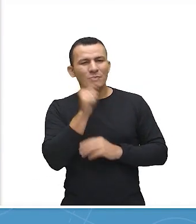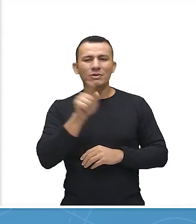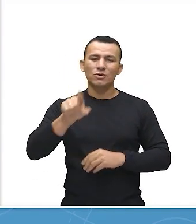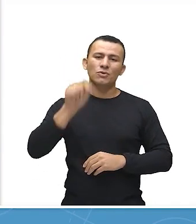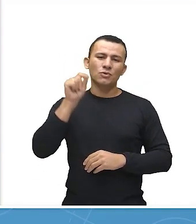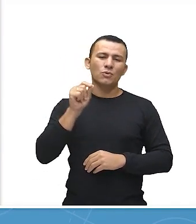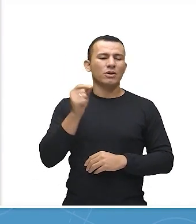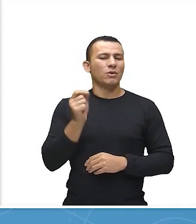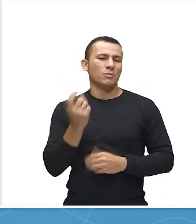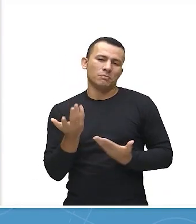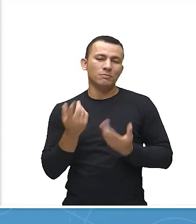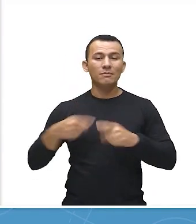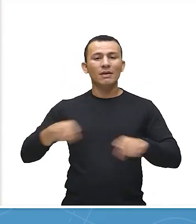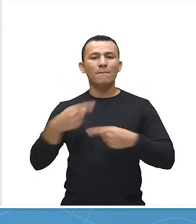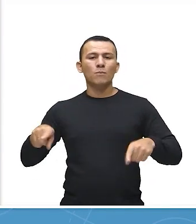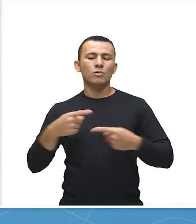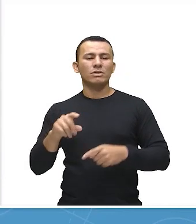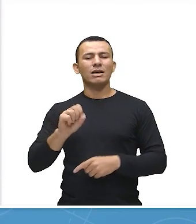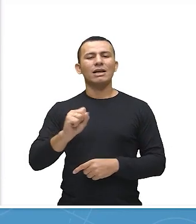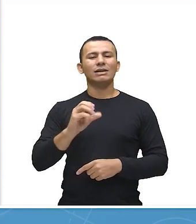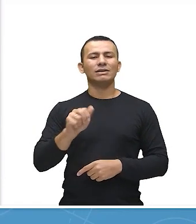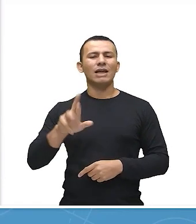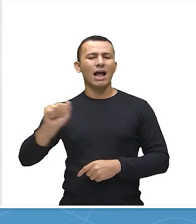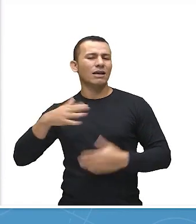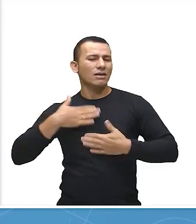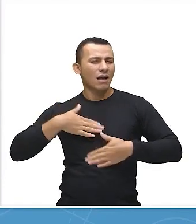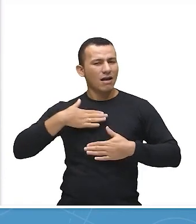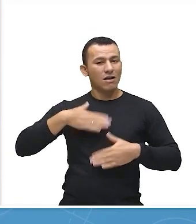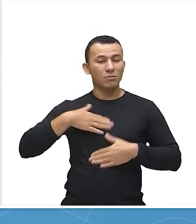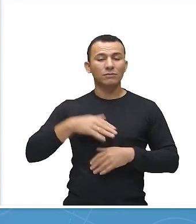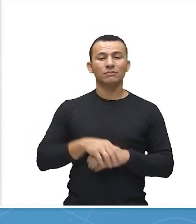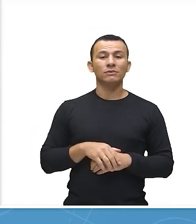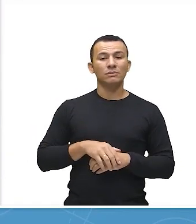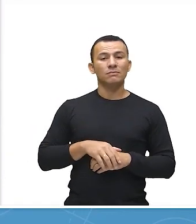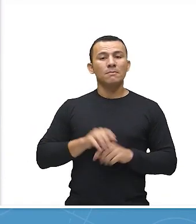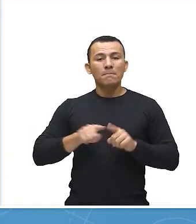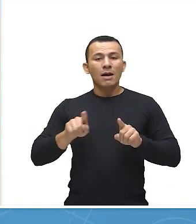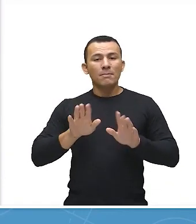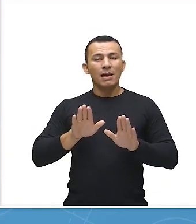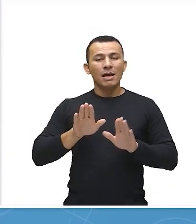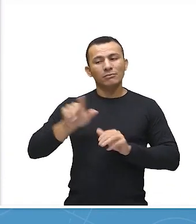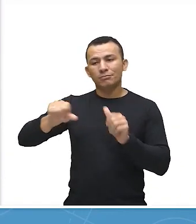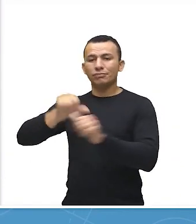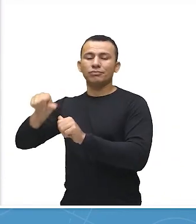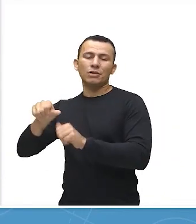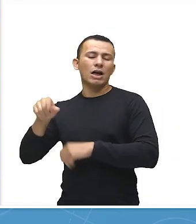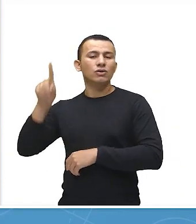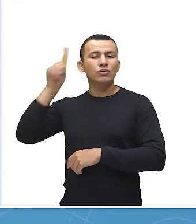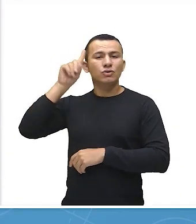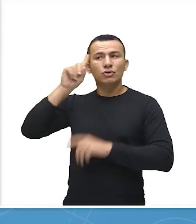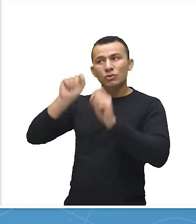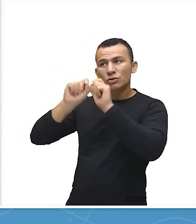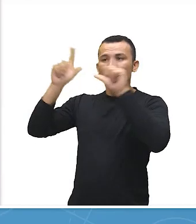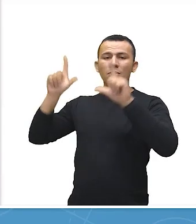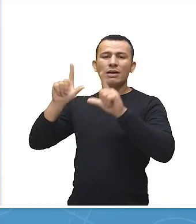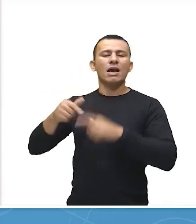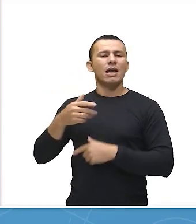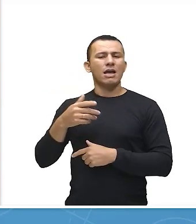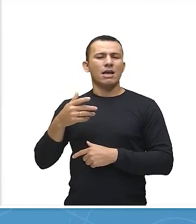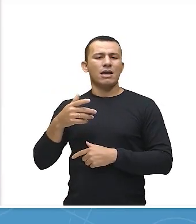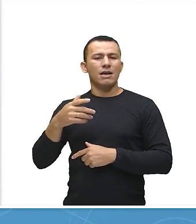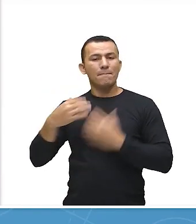música incidental, né? Diferente da música sacra. A música sacra ela tem essa característica